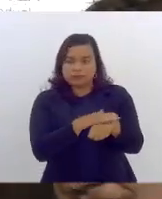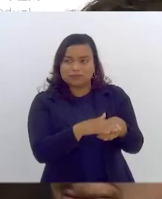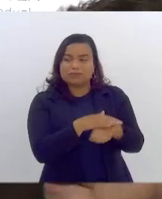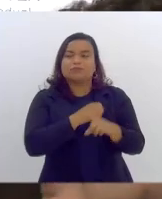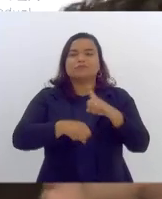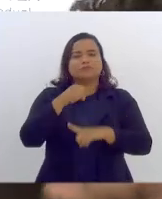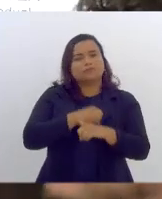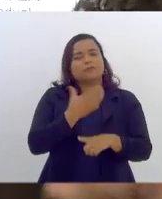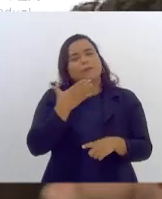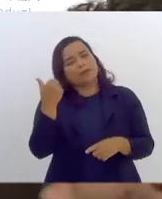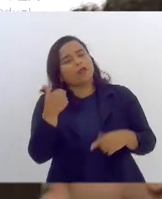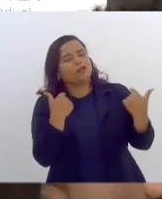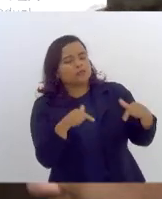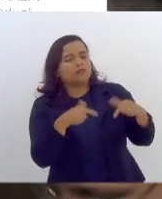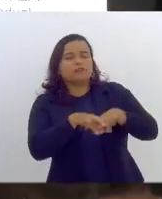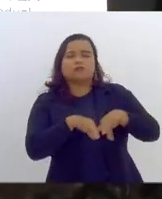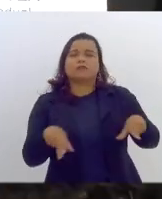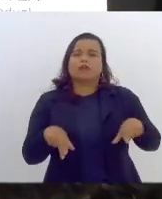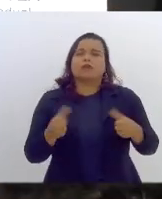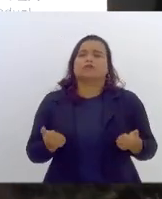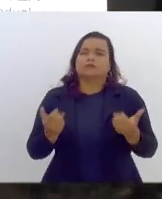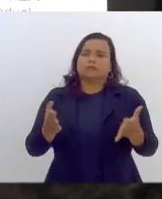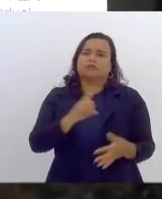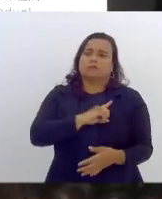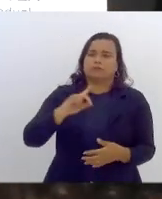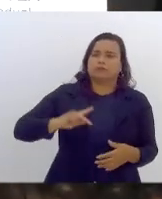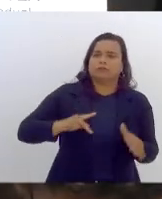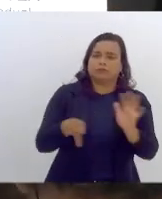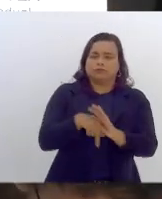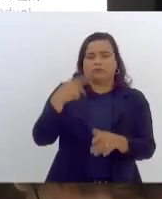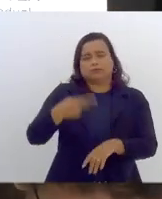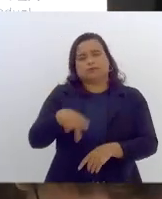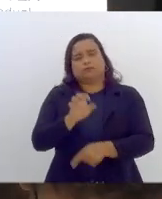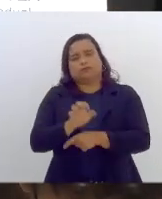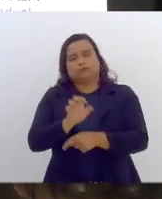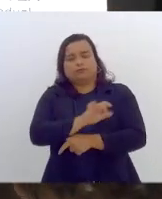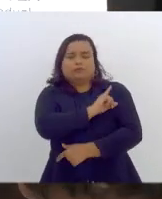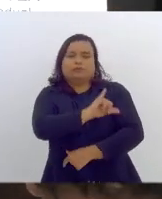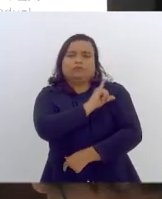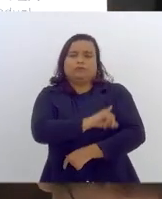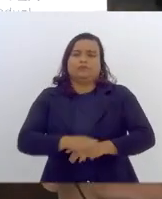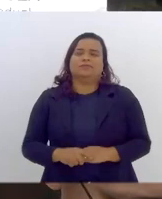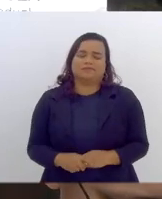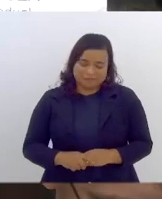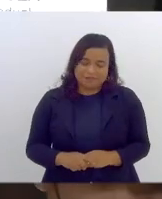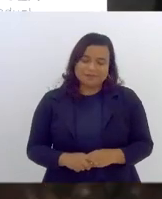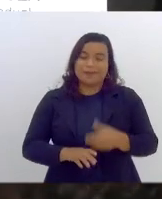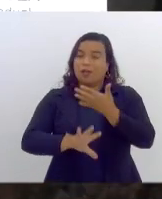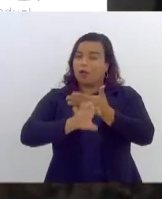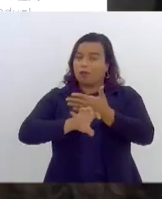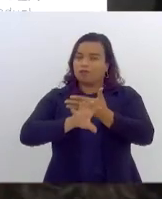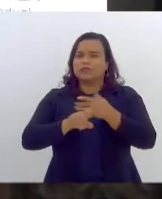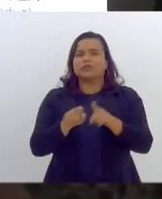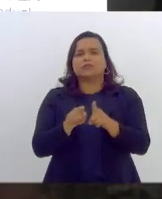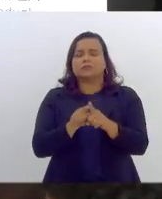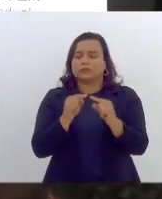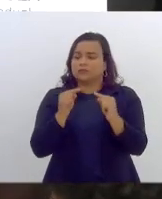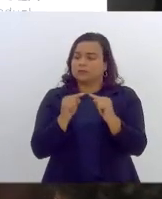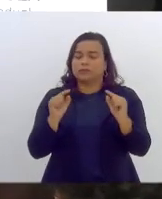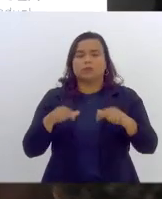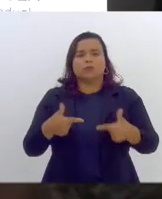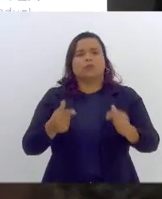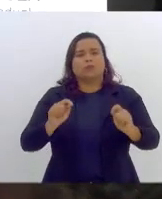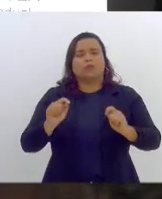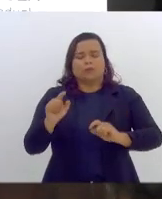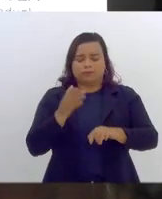com a sociedade, a melhoria dos serviços prestados pela Defensoria Pública do Estado do Rio de Janeiro. a ouvidoria participa do